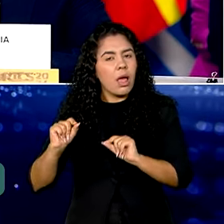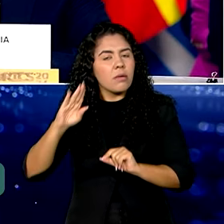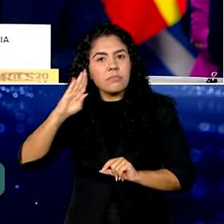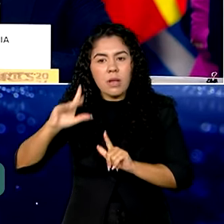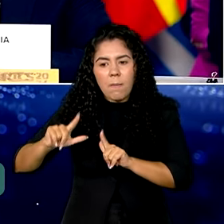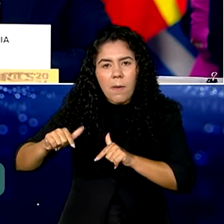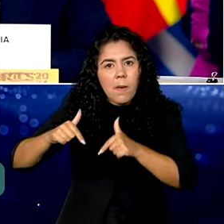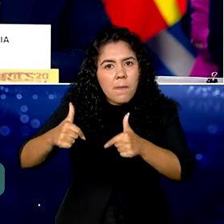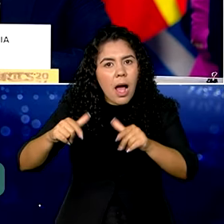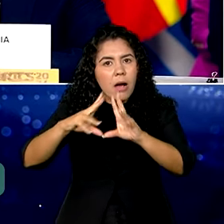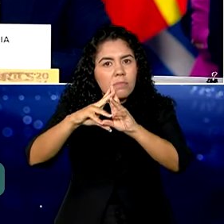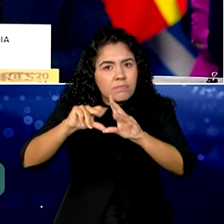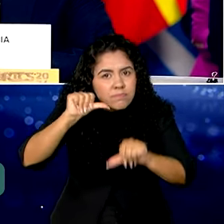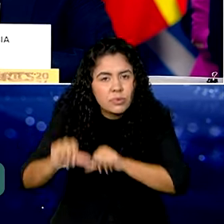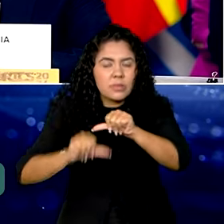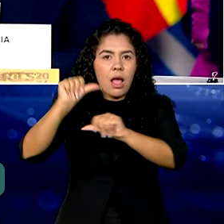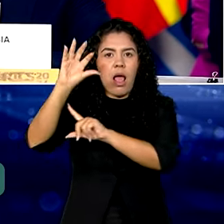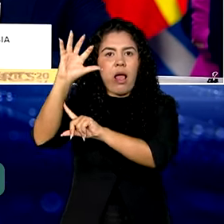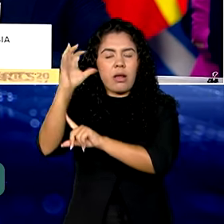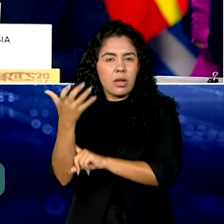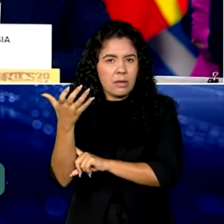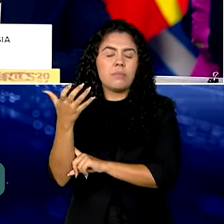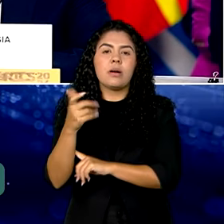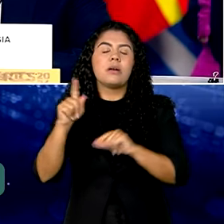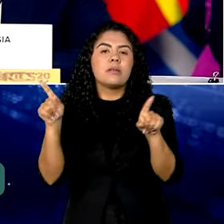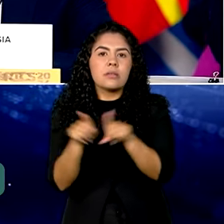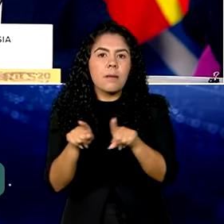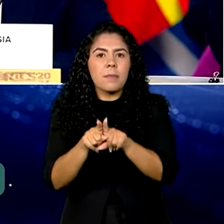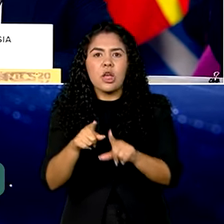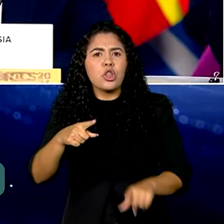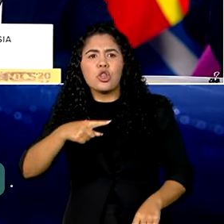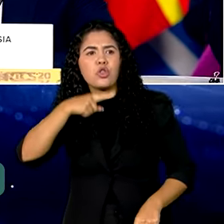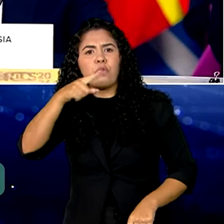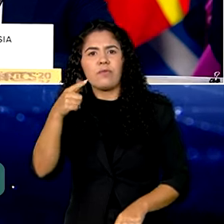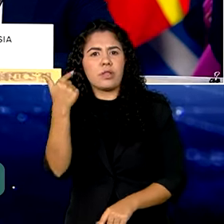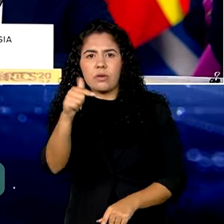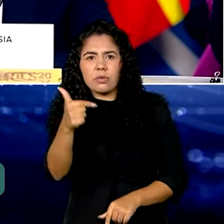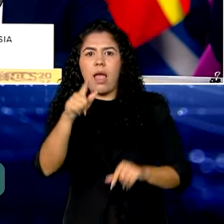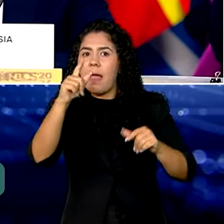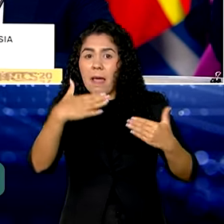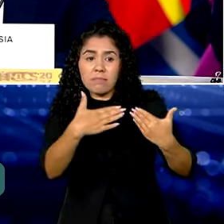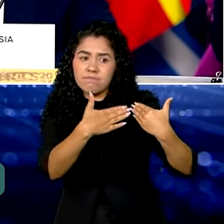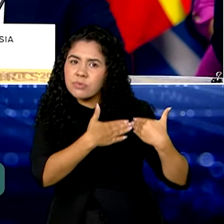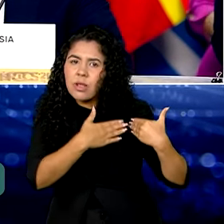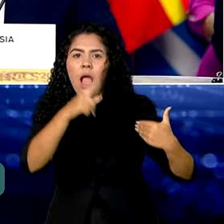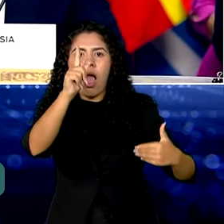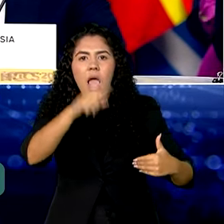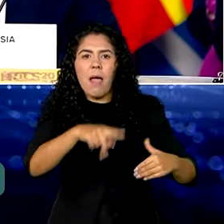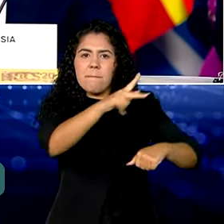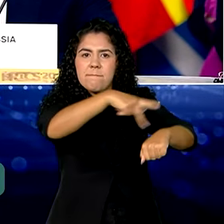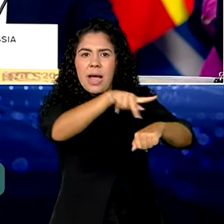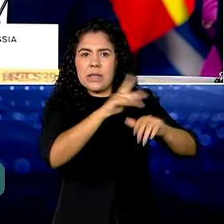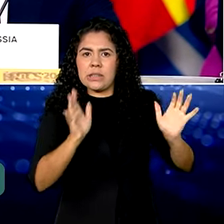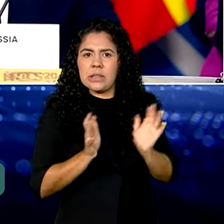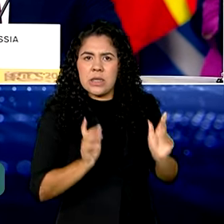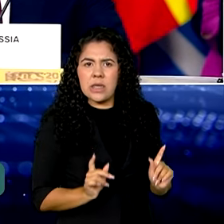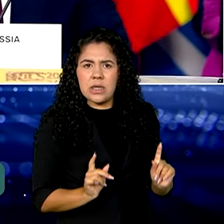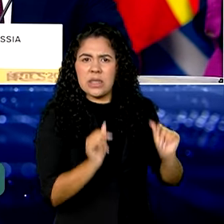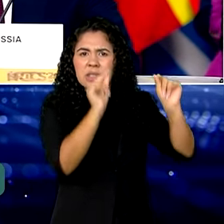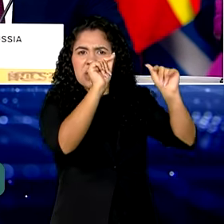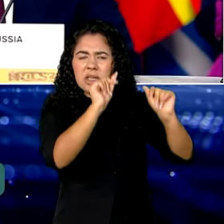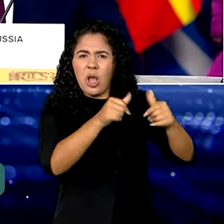clima. Não há dúvida de que a maior responsabilidade recai sobre os países ricos, cujo histórico de